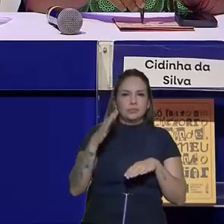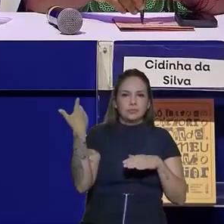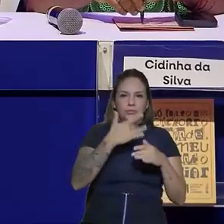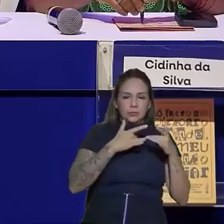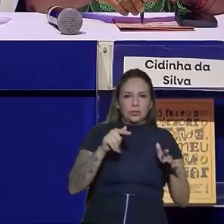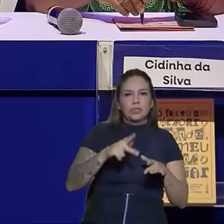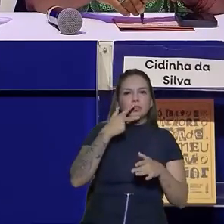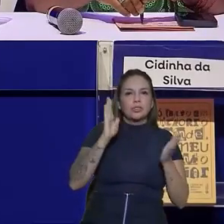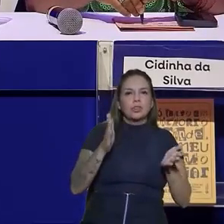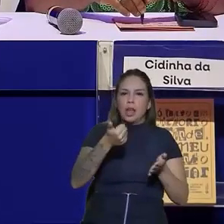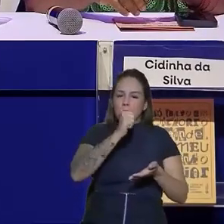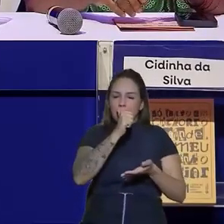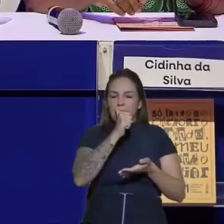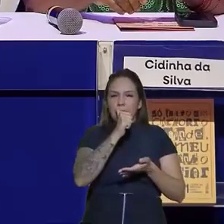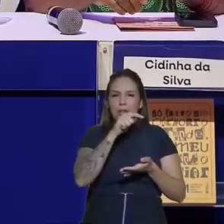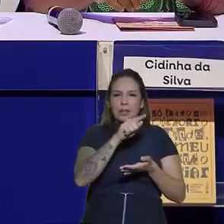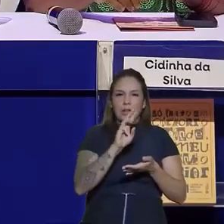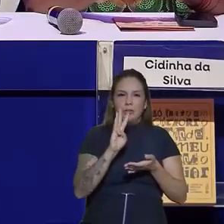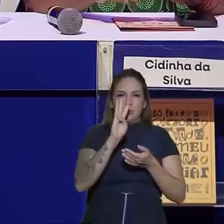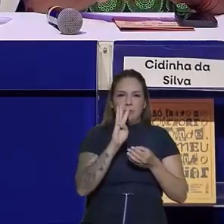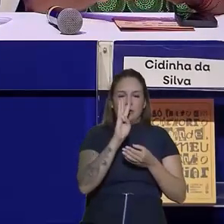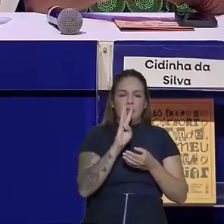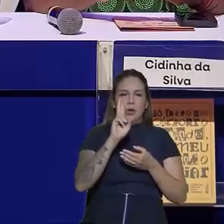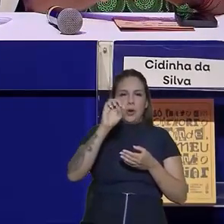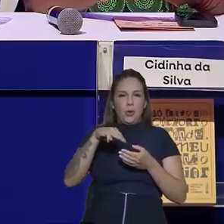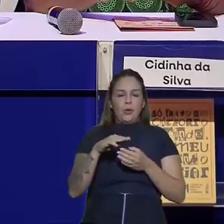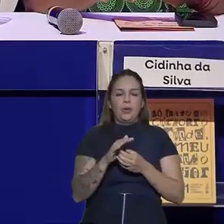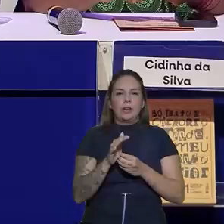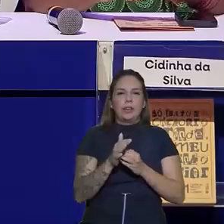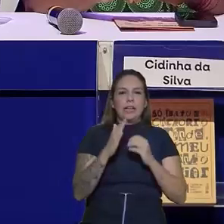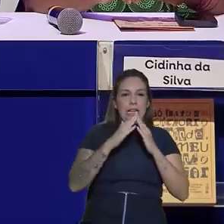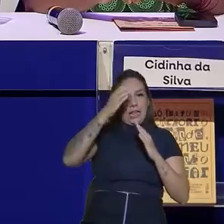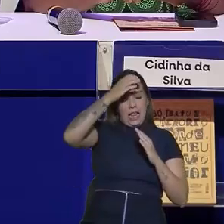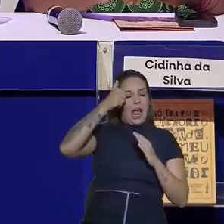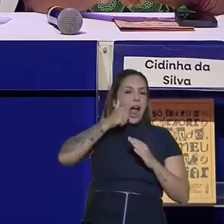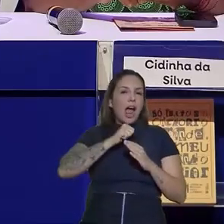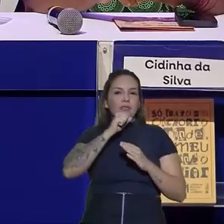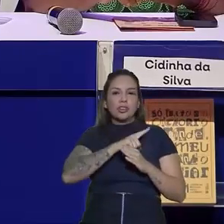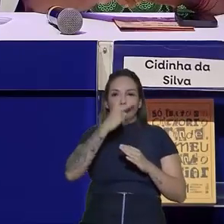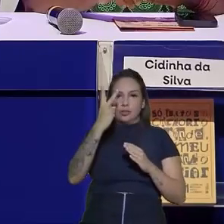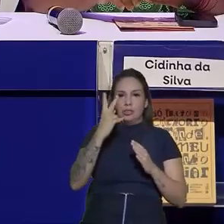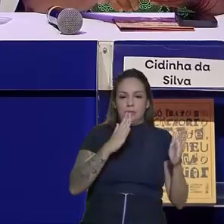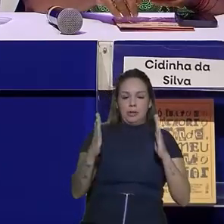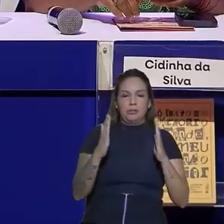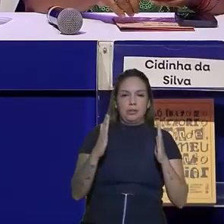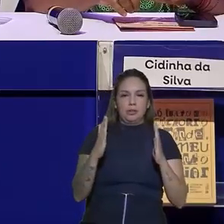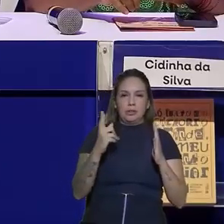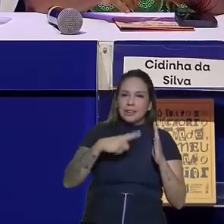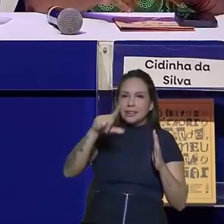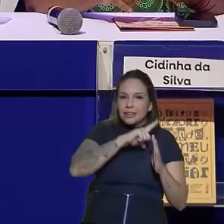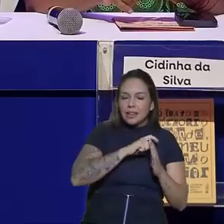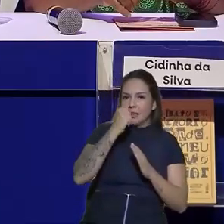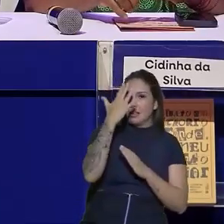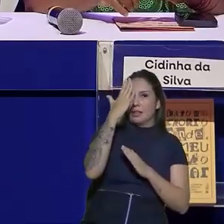deixem aqui para dizer que já bebemos destes uísques e destes rums. Na casa da tia-avó tinha 2 aparadores, daqueles que